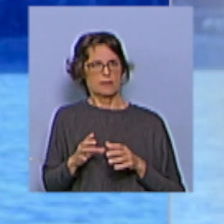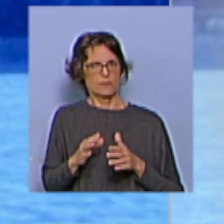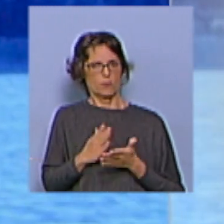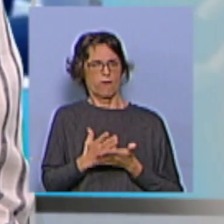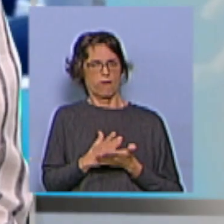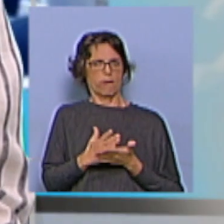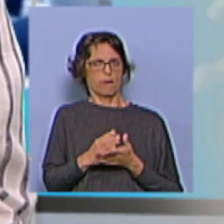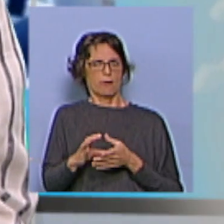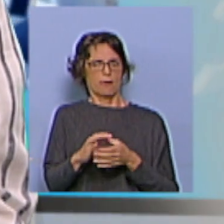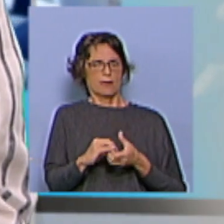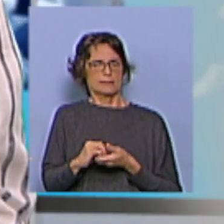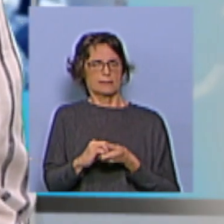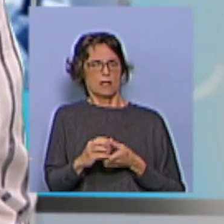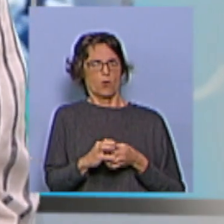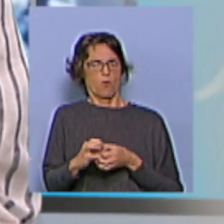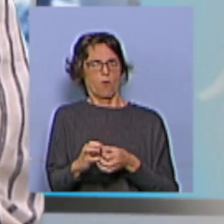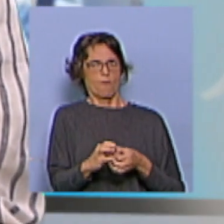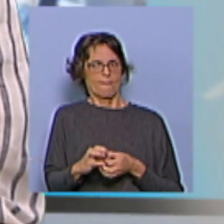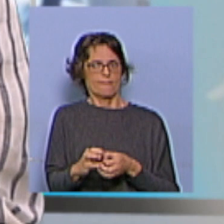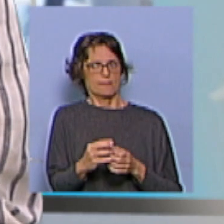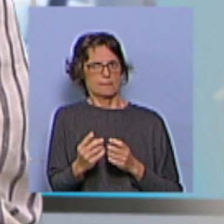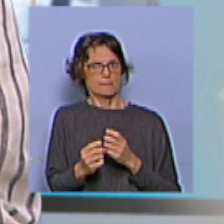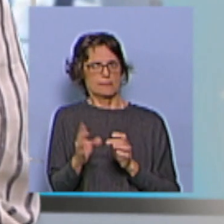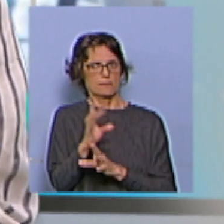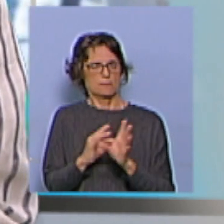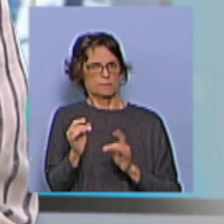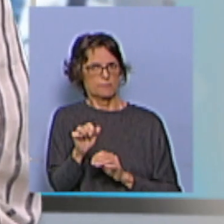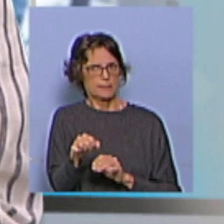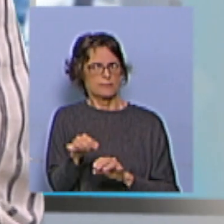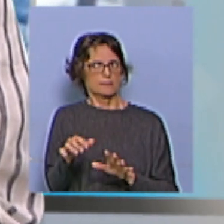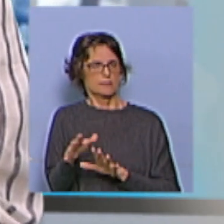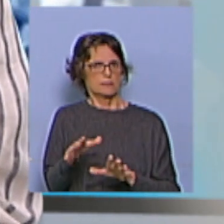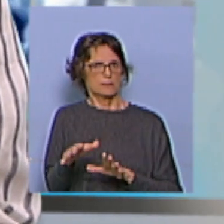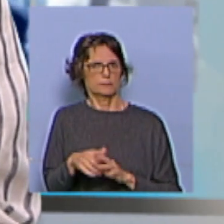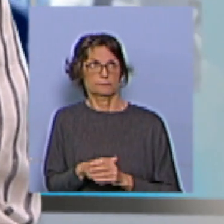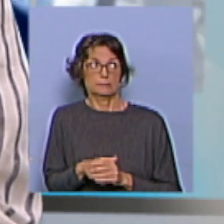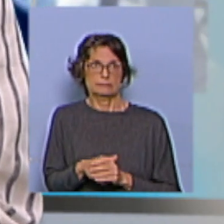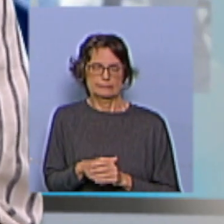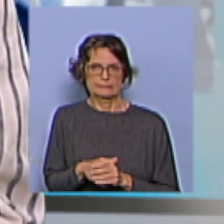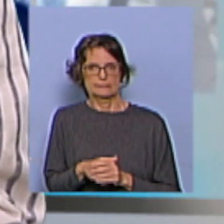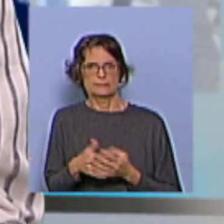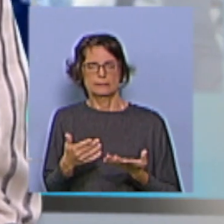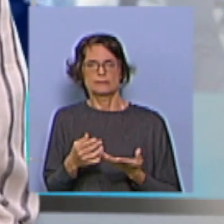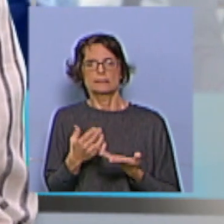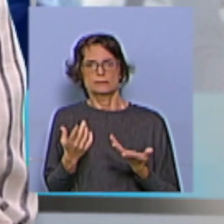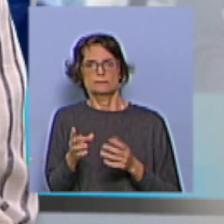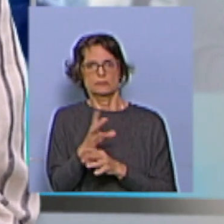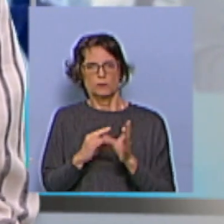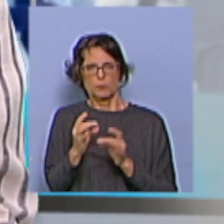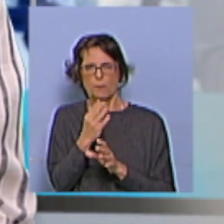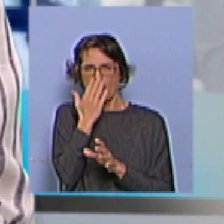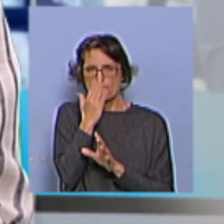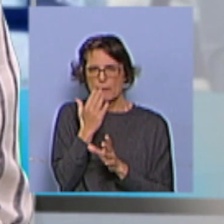europeia que foram ultrapassadas? Eu não sei se é com a idade, não é, que a Europa se vai tornando demasiado prudente